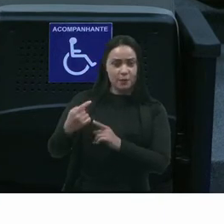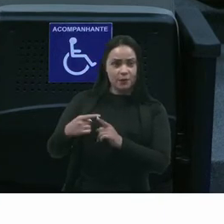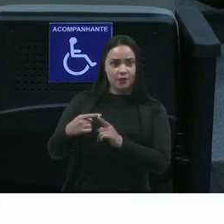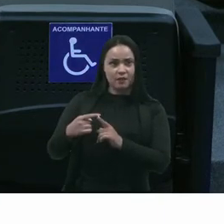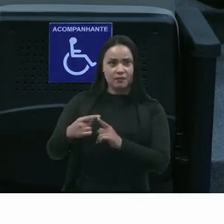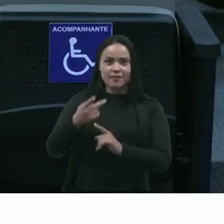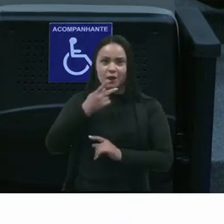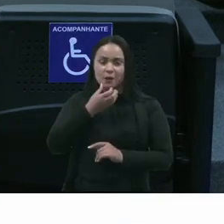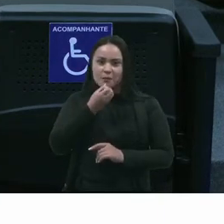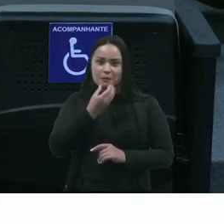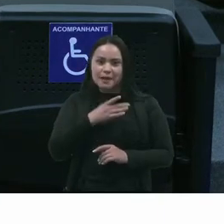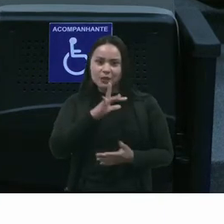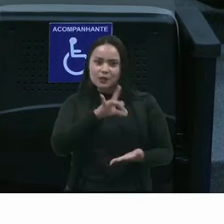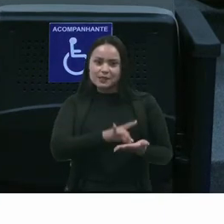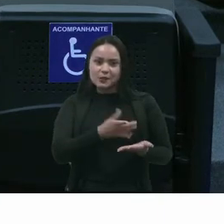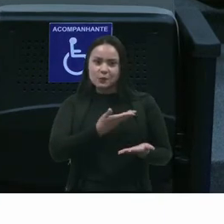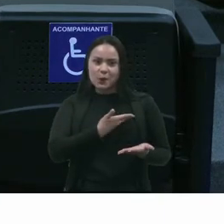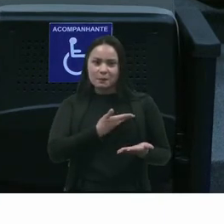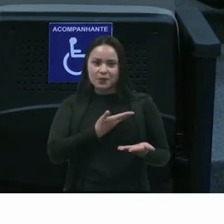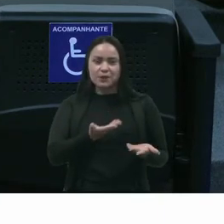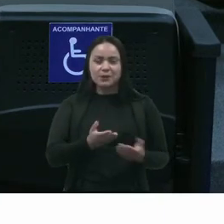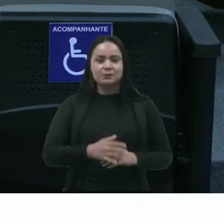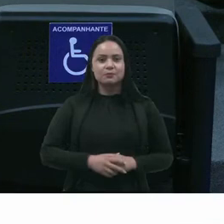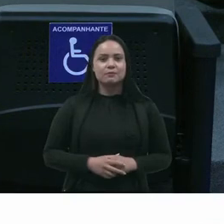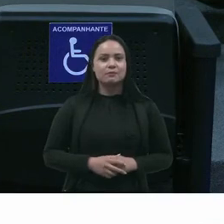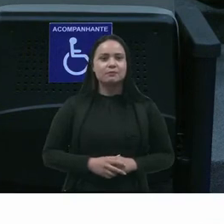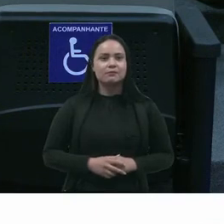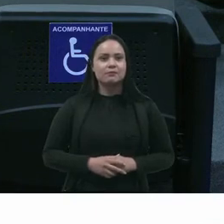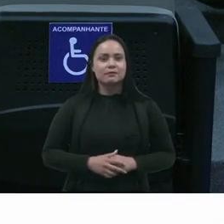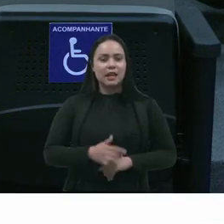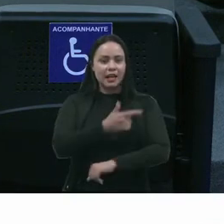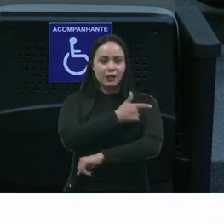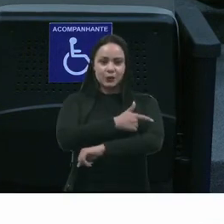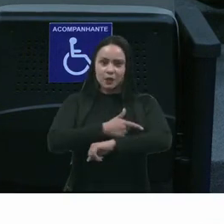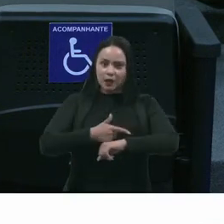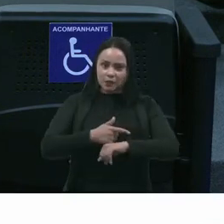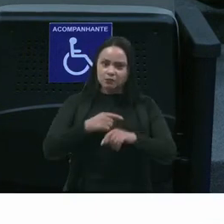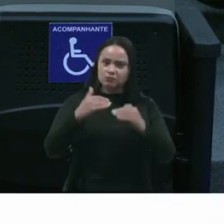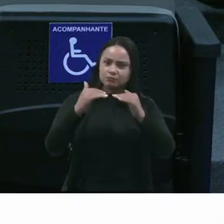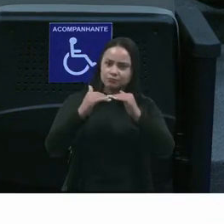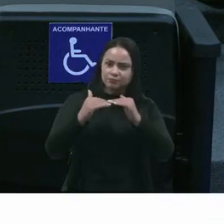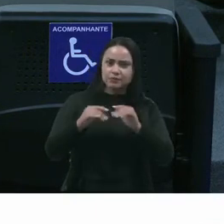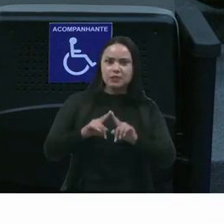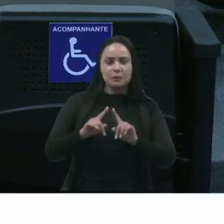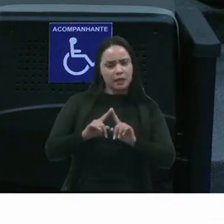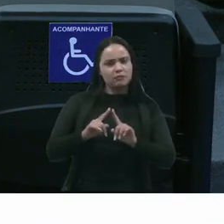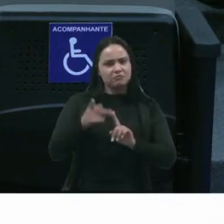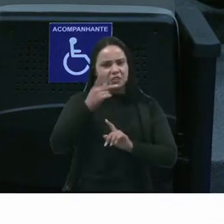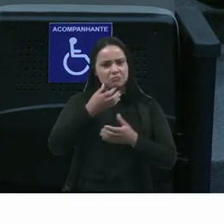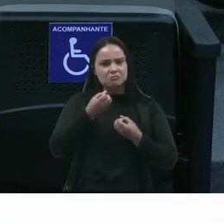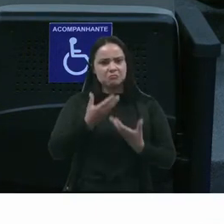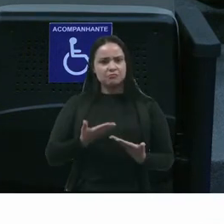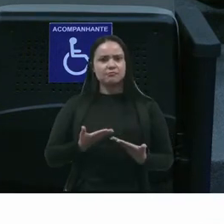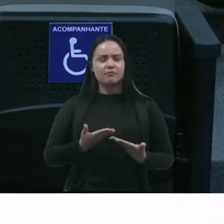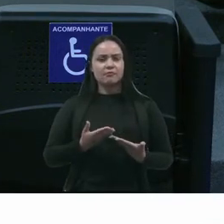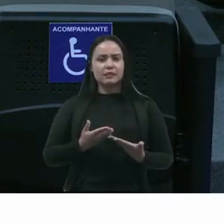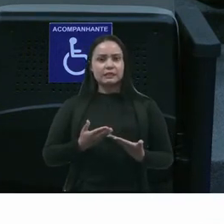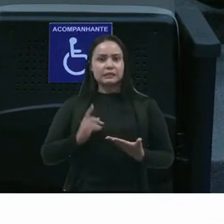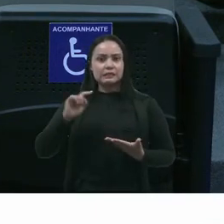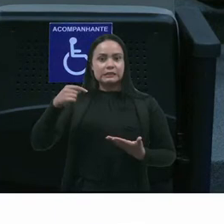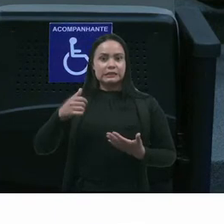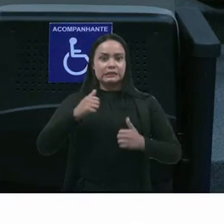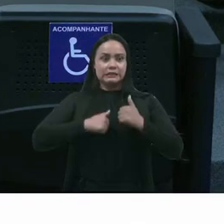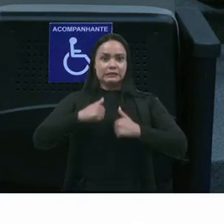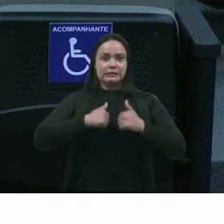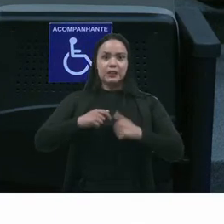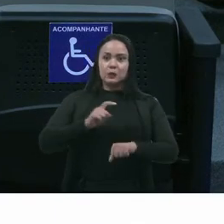elogiou a atuação do meu colega, que foi educado, cordato, mas também combativo. Além da aflição do tempo,